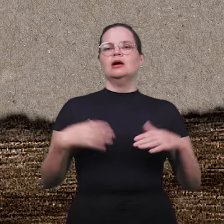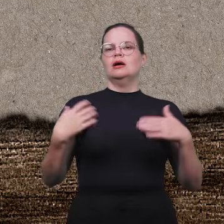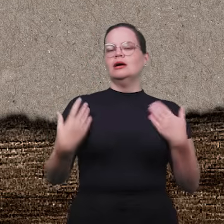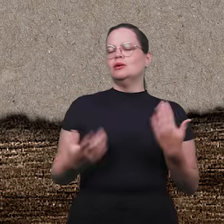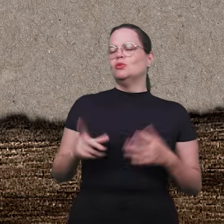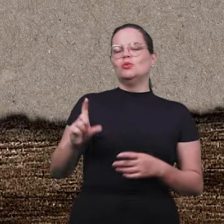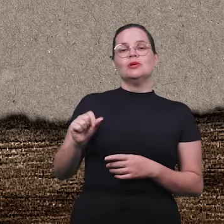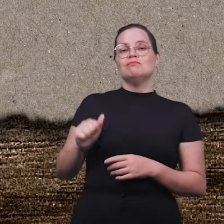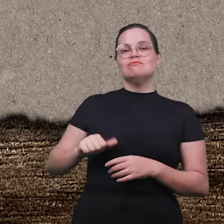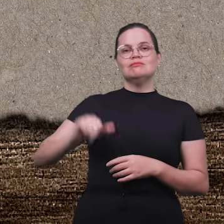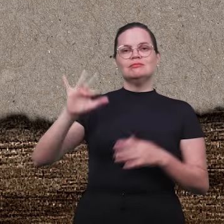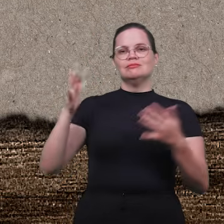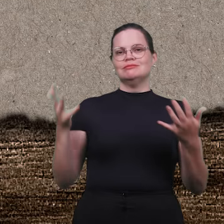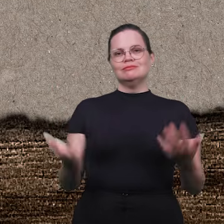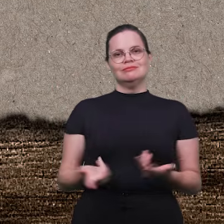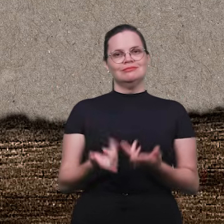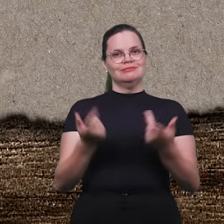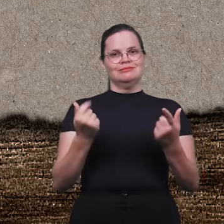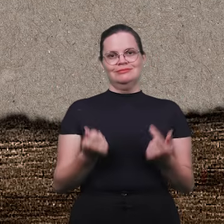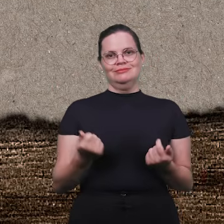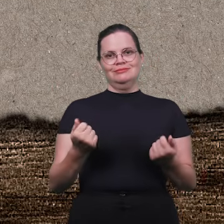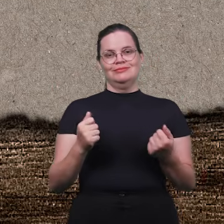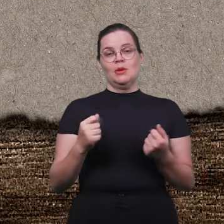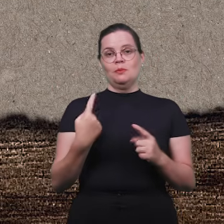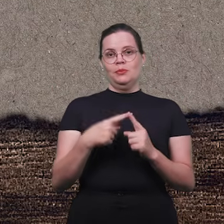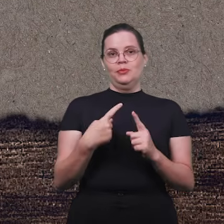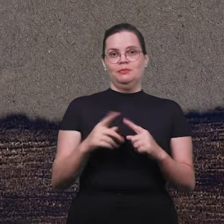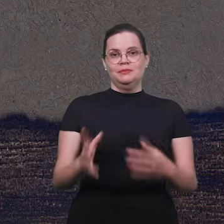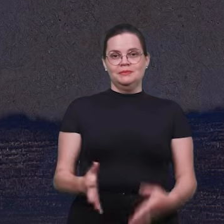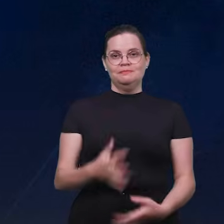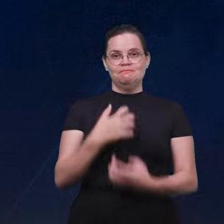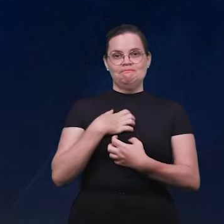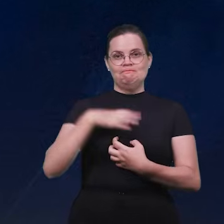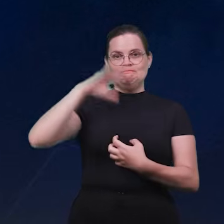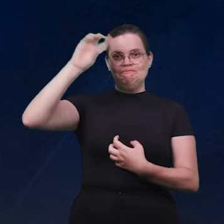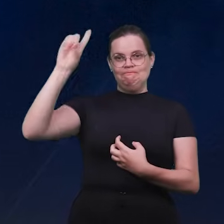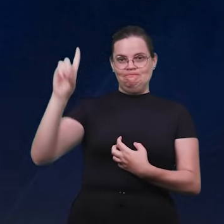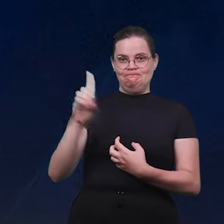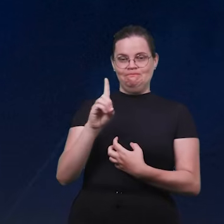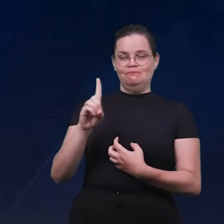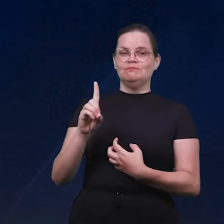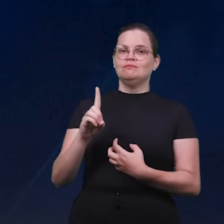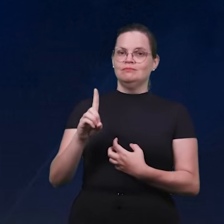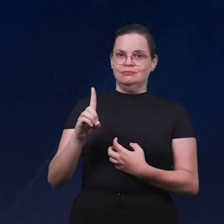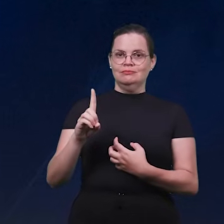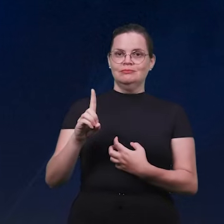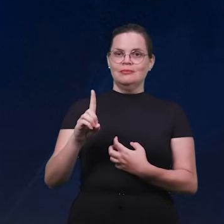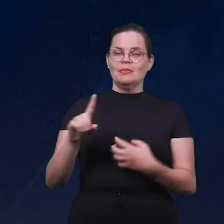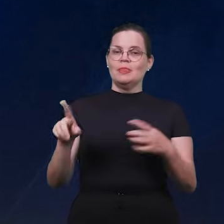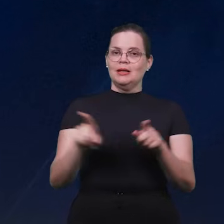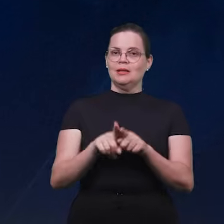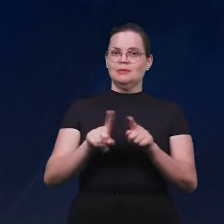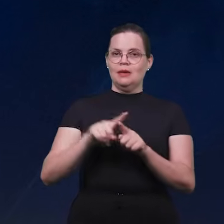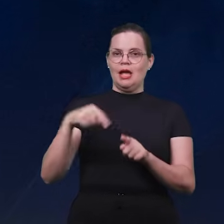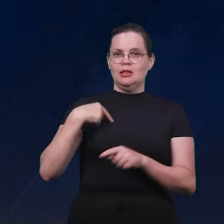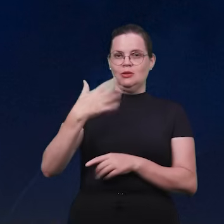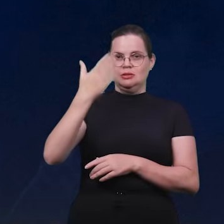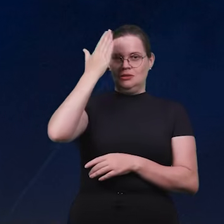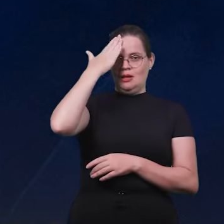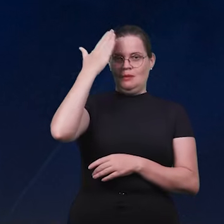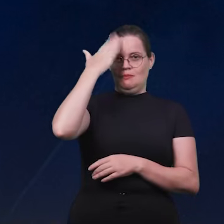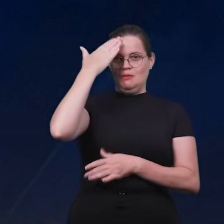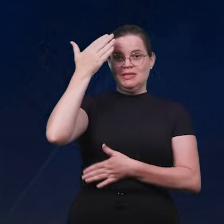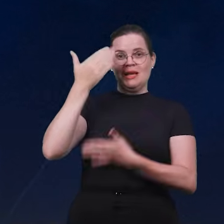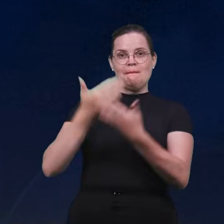mais maravilhoso é, ao sentir ali a presença de Deus em nosso meio, é nós sabermos que a sua